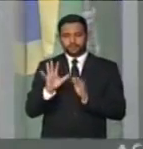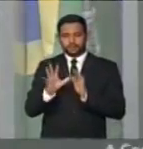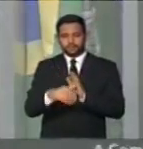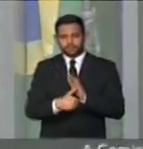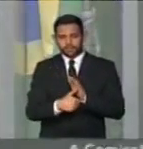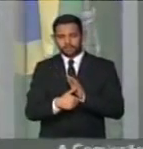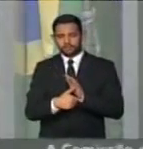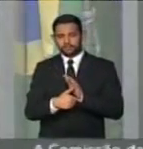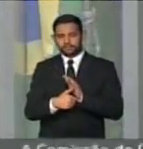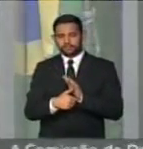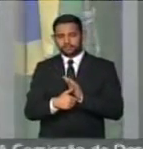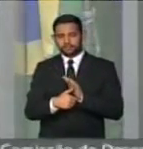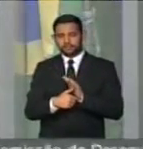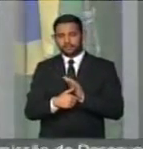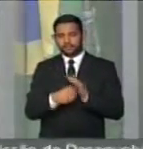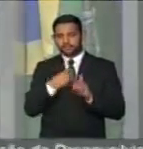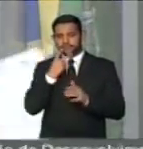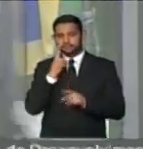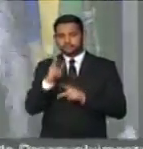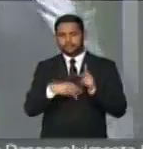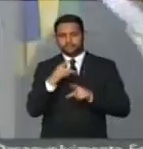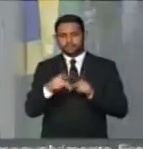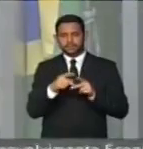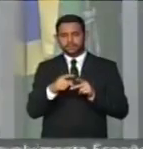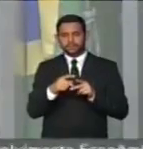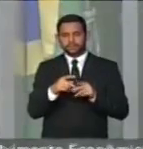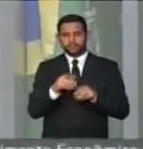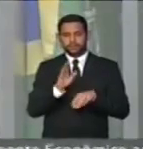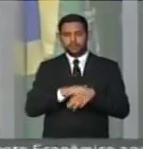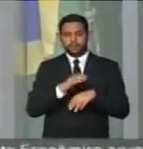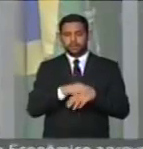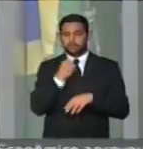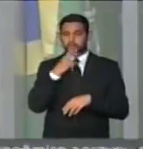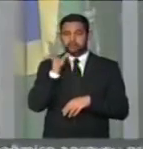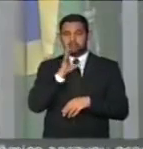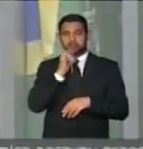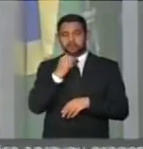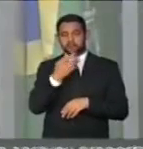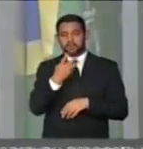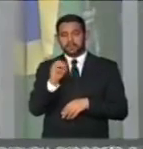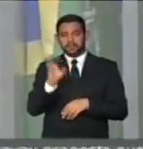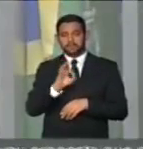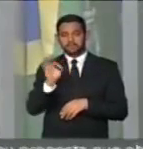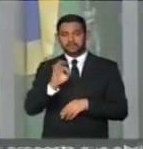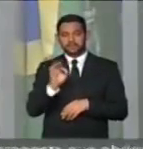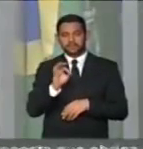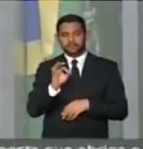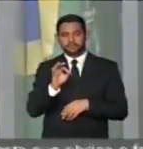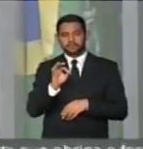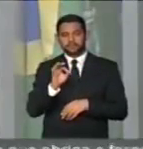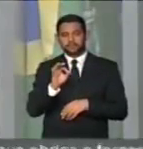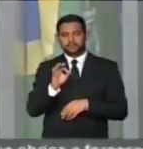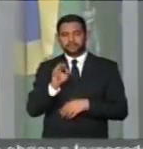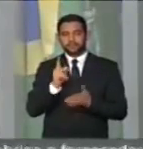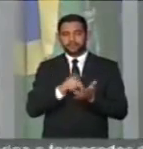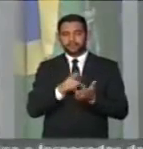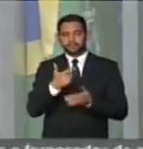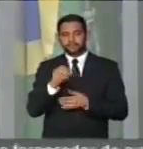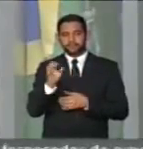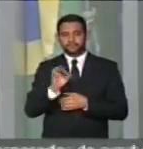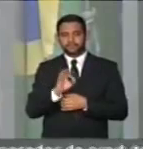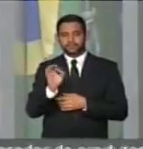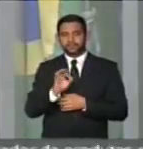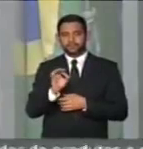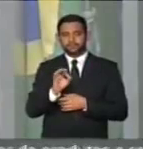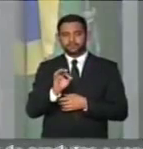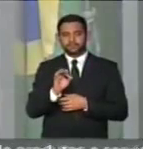roubado, alegando para o povo brasileiro: olha, mas é muito bom, porque 30%, na verdade